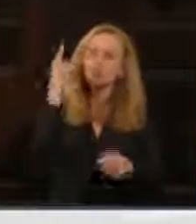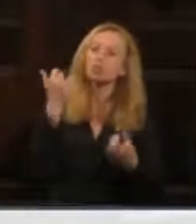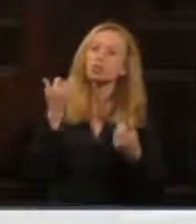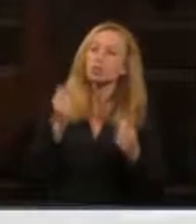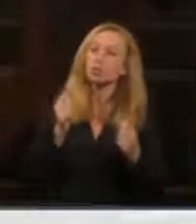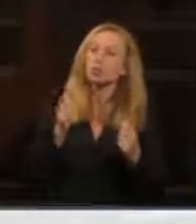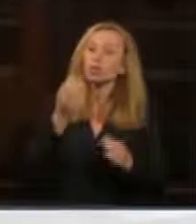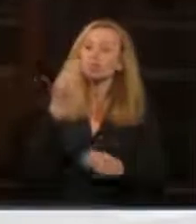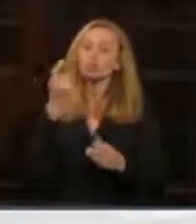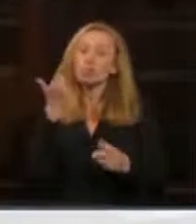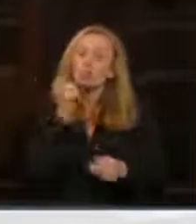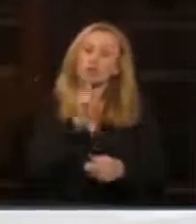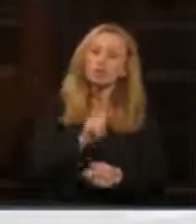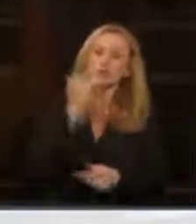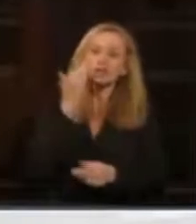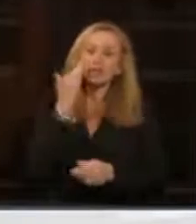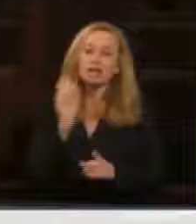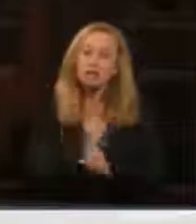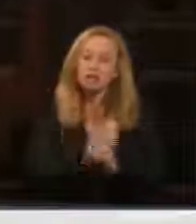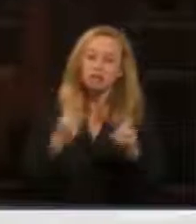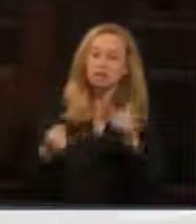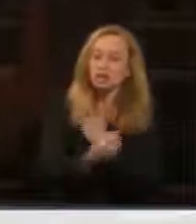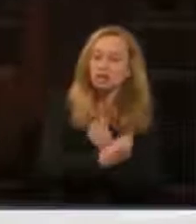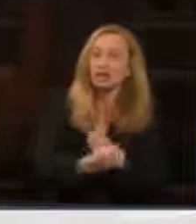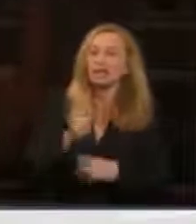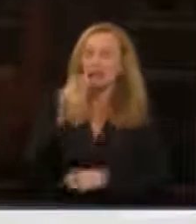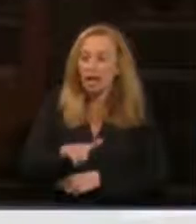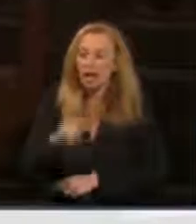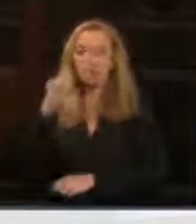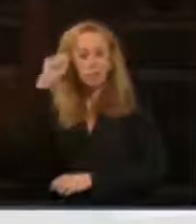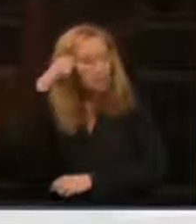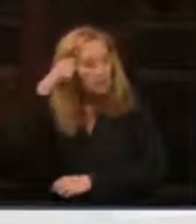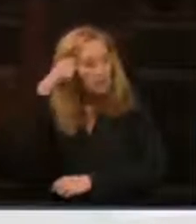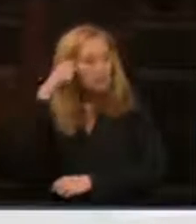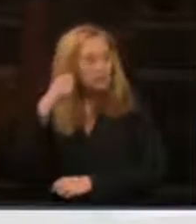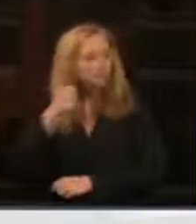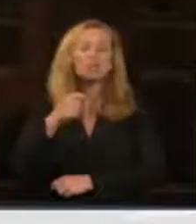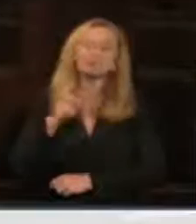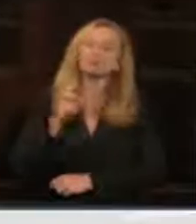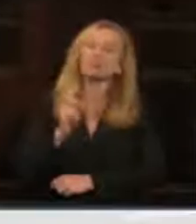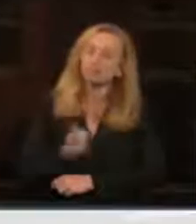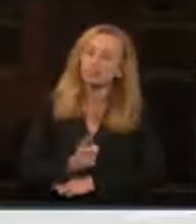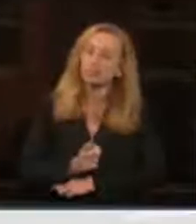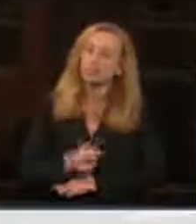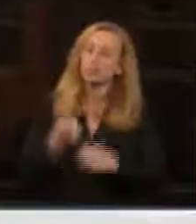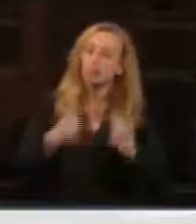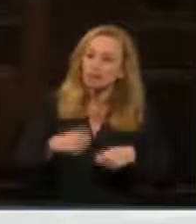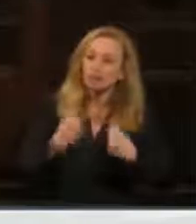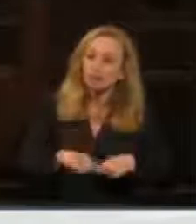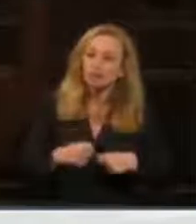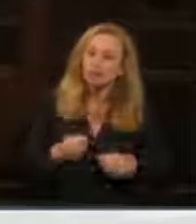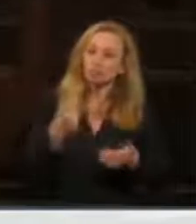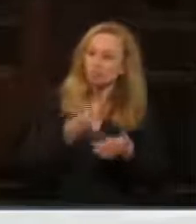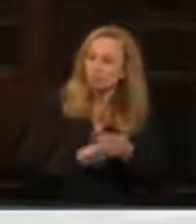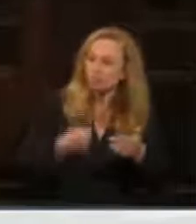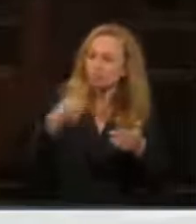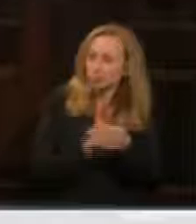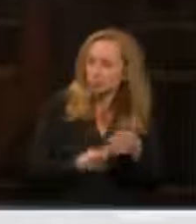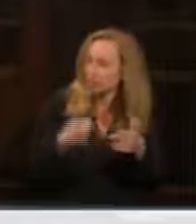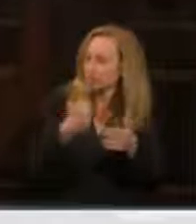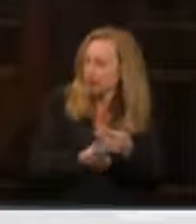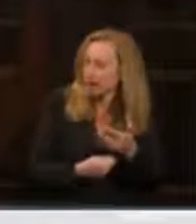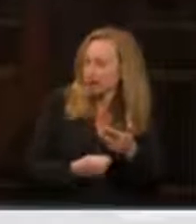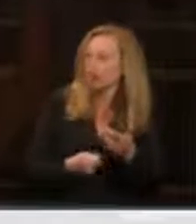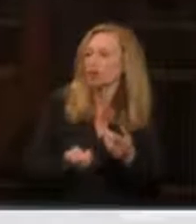preta. Enquanto a gente achar que o racismo não existe, a gente vai continuar tendo essas situações